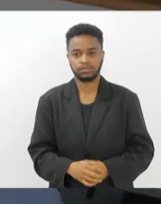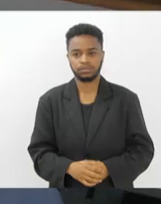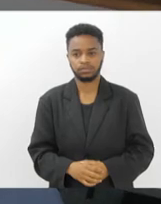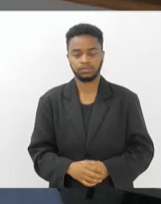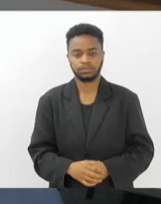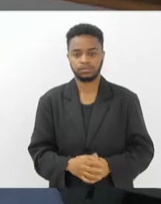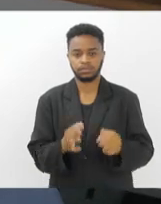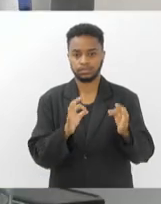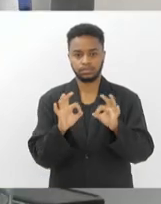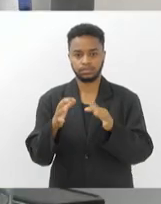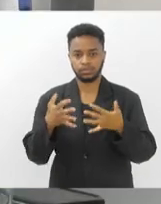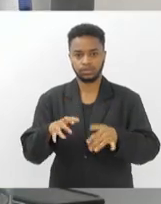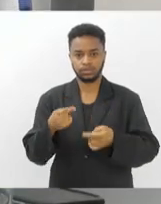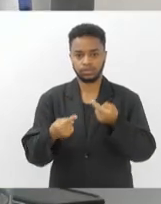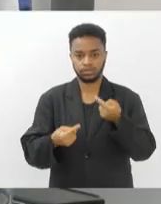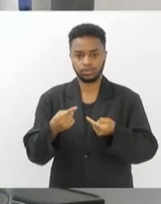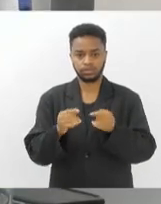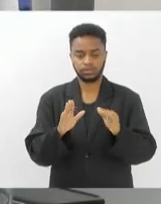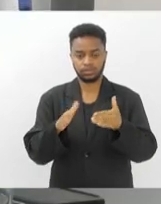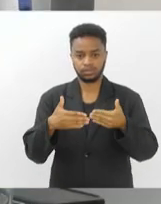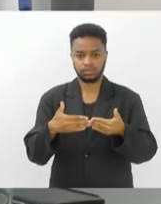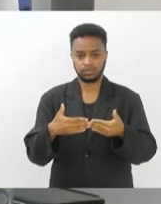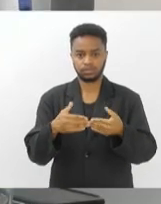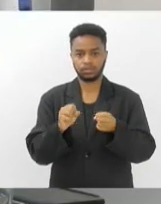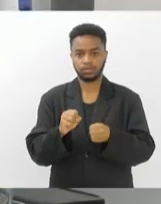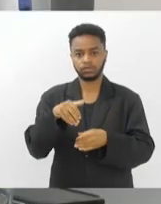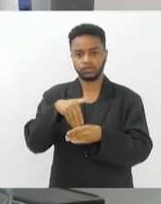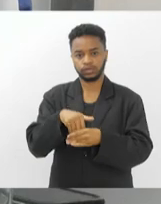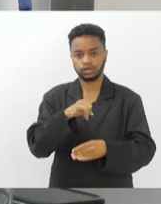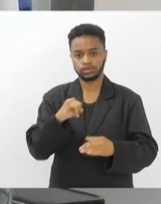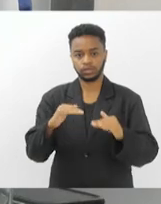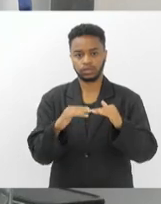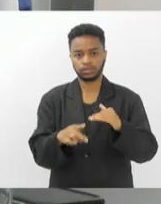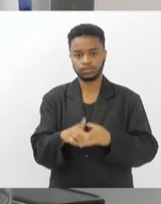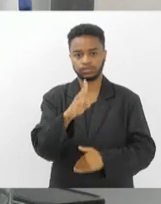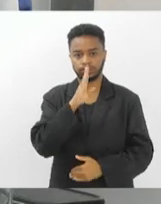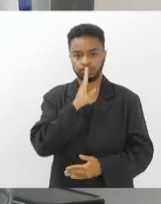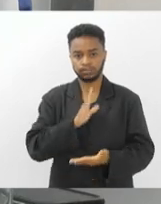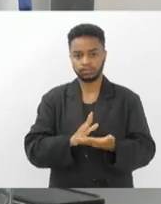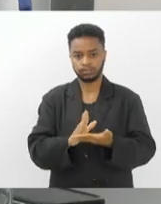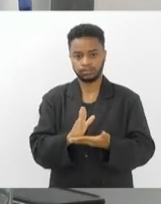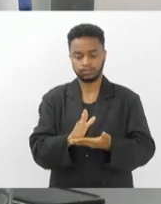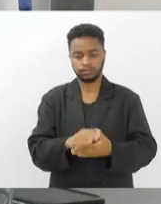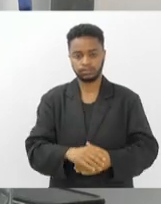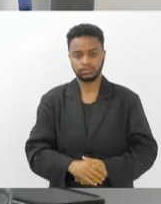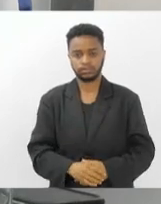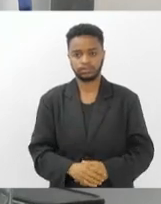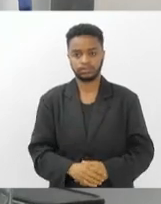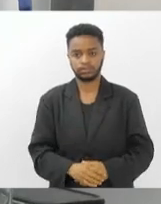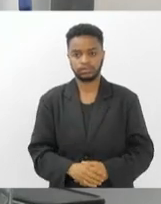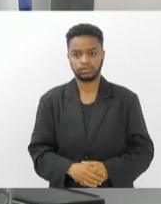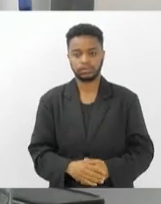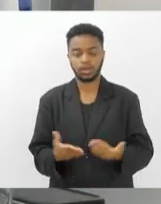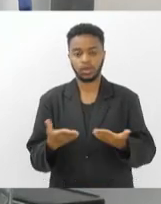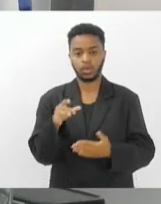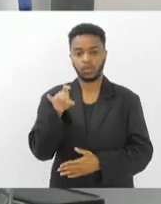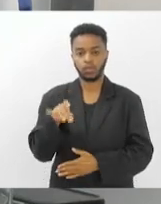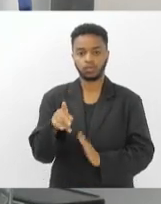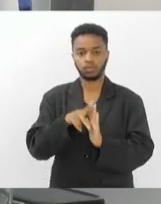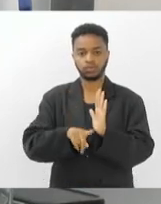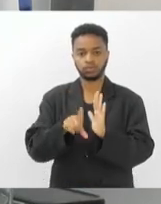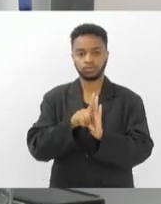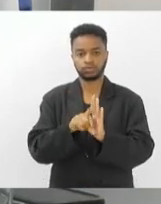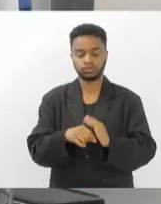Não havendo quem queira discutir, encerrada a discussão. Em votação, senhores que aprovam, permaneçam como estão. Aprovado. Passo ao último